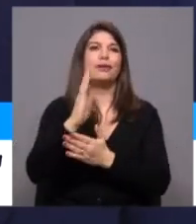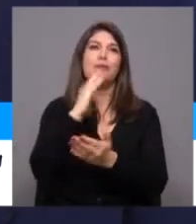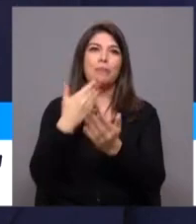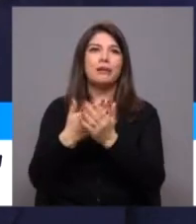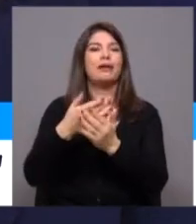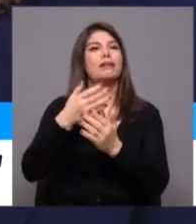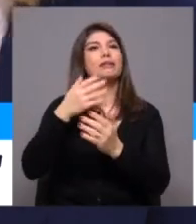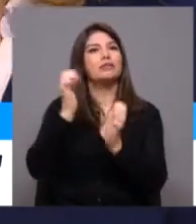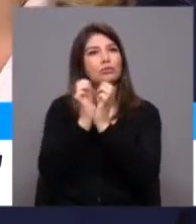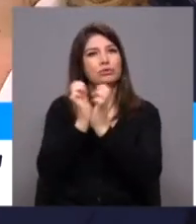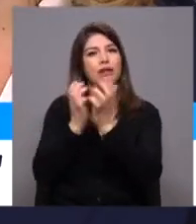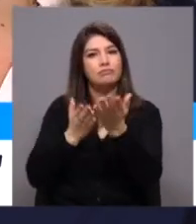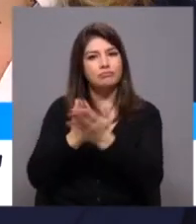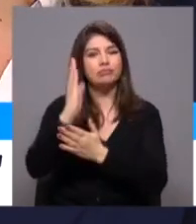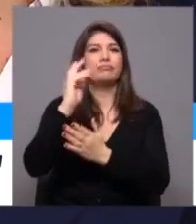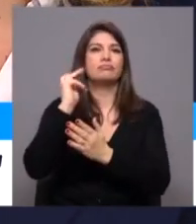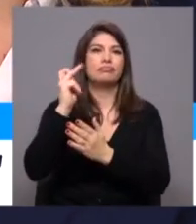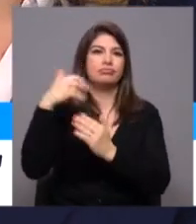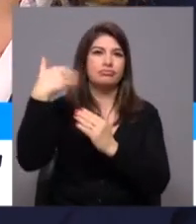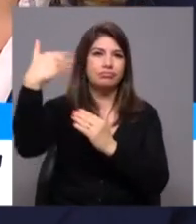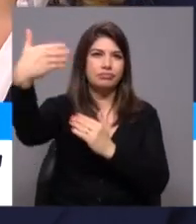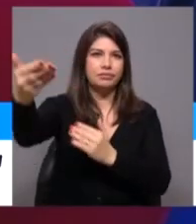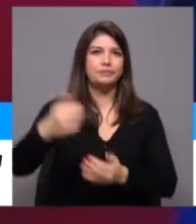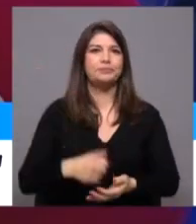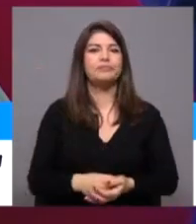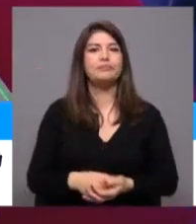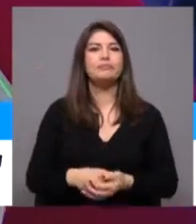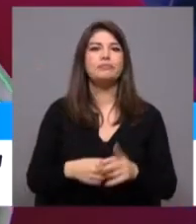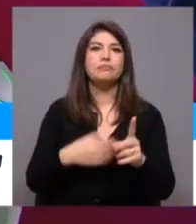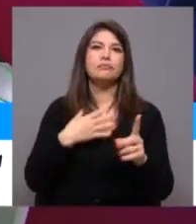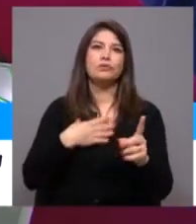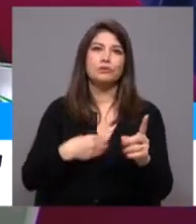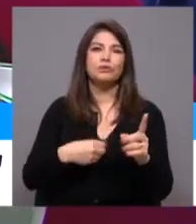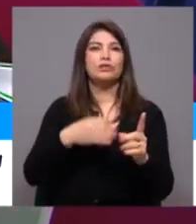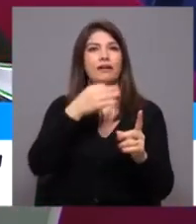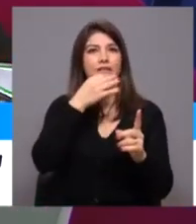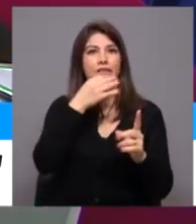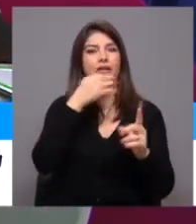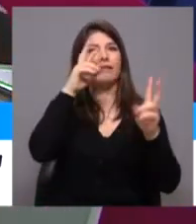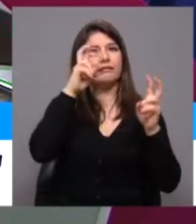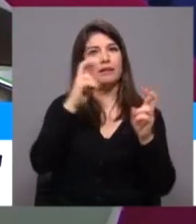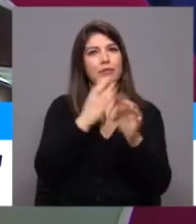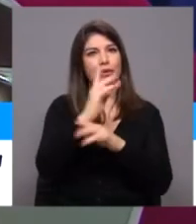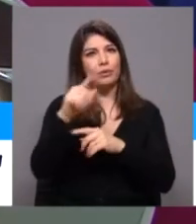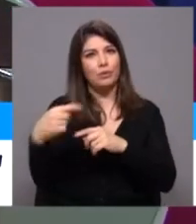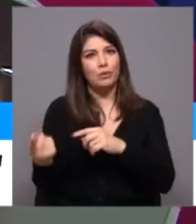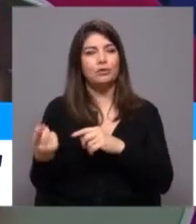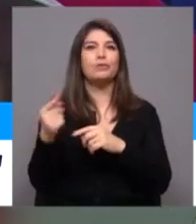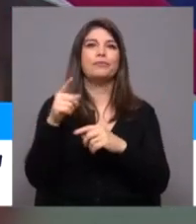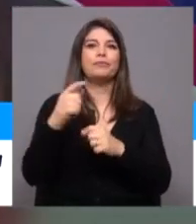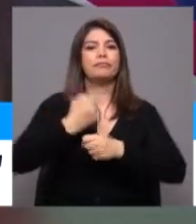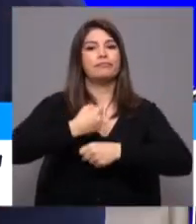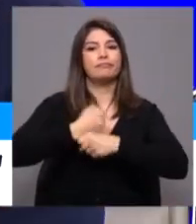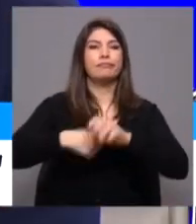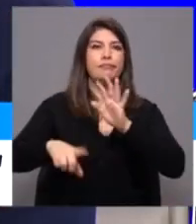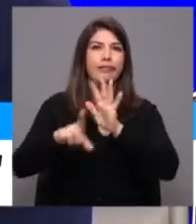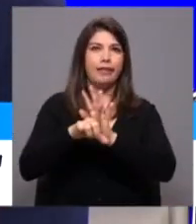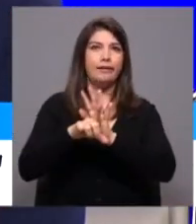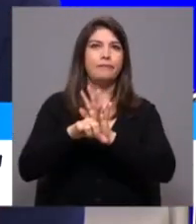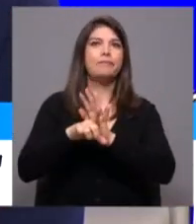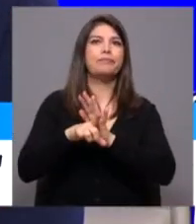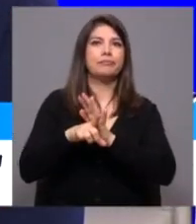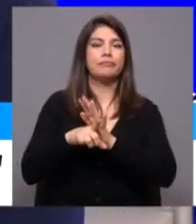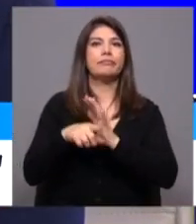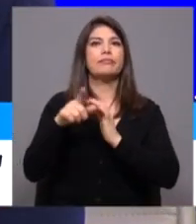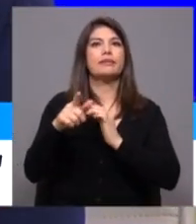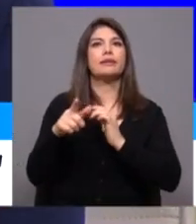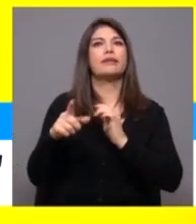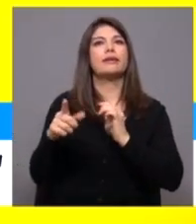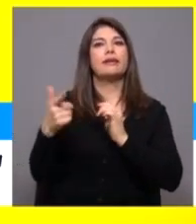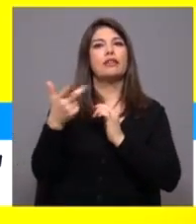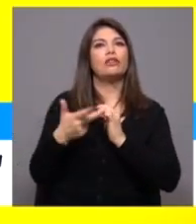Rui